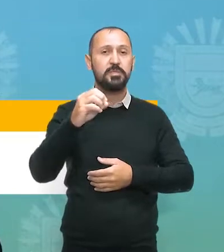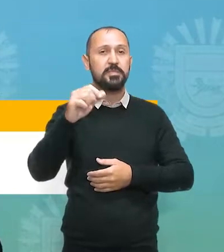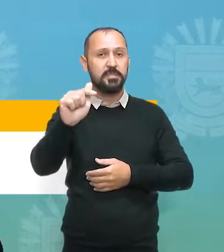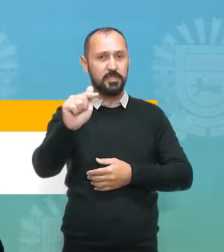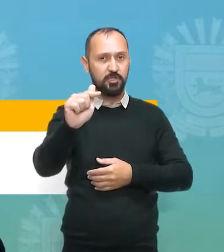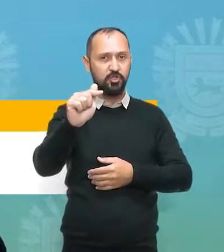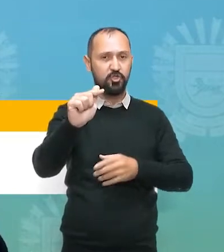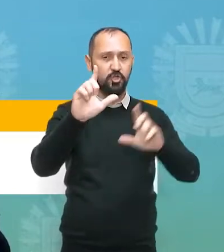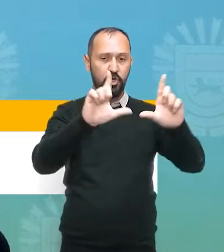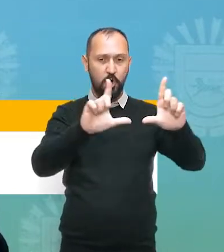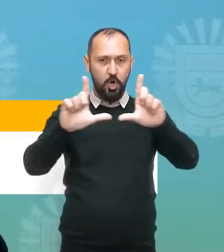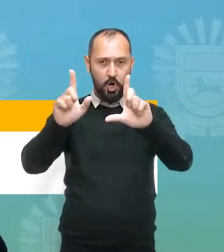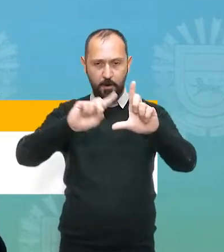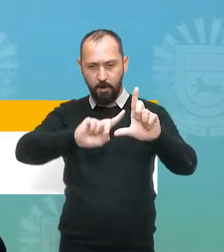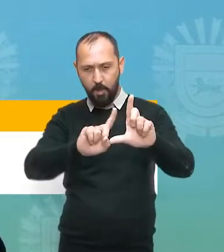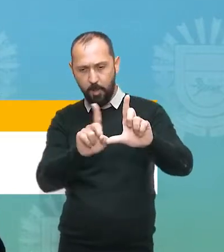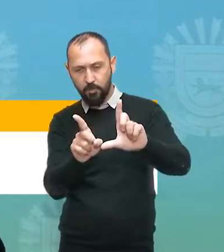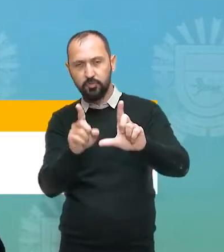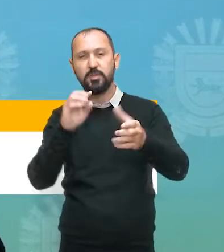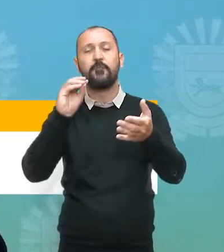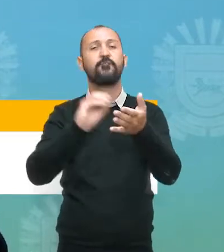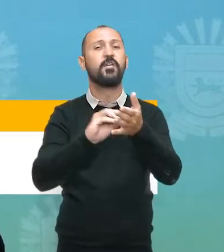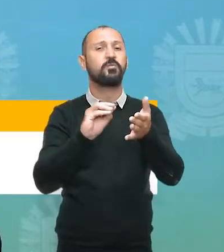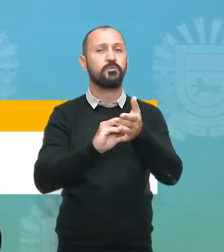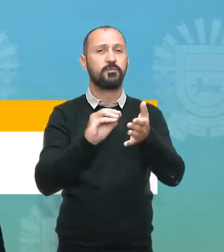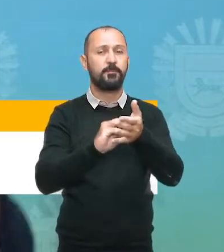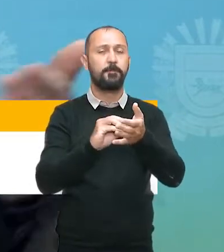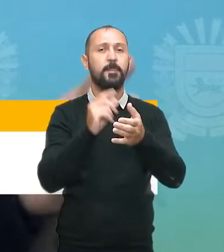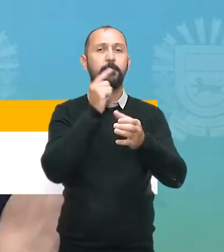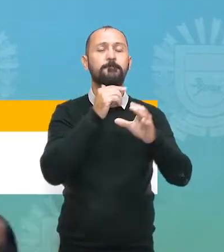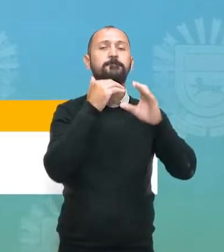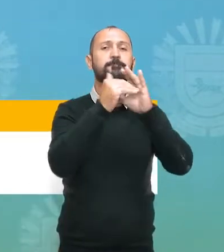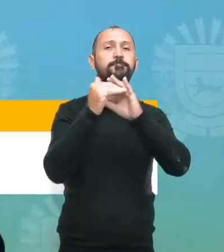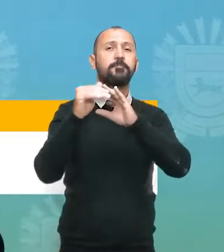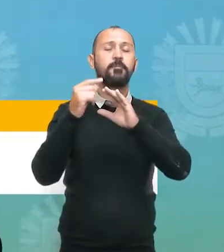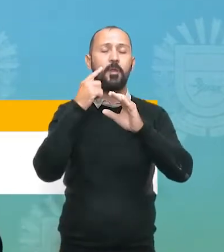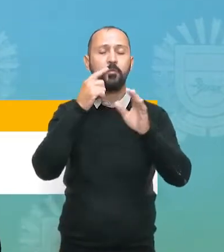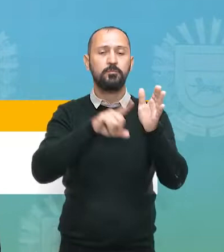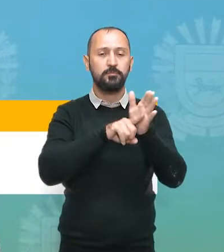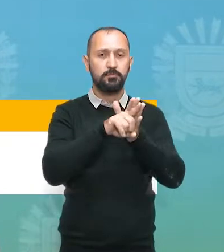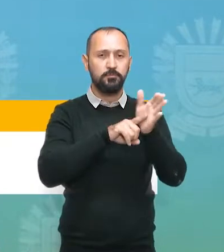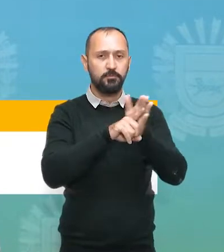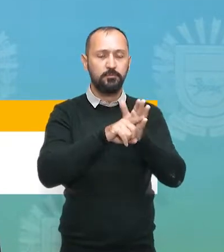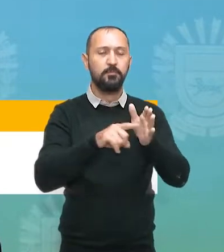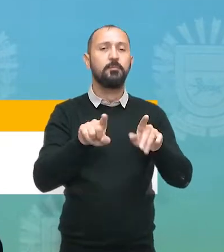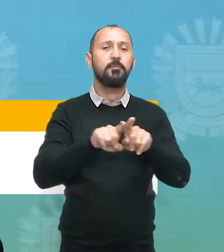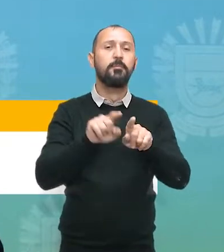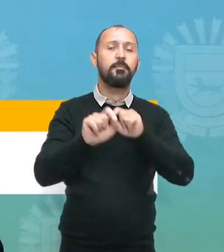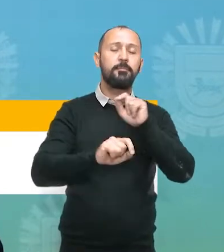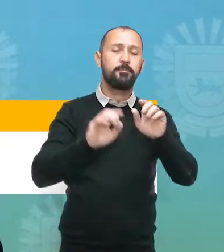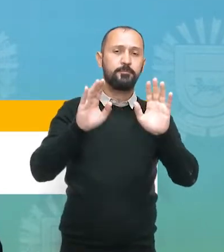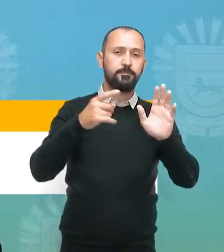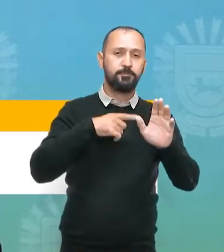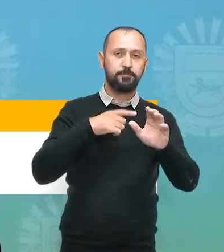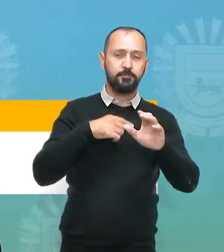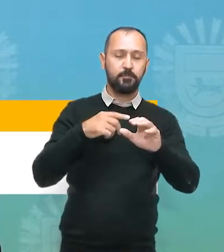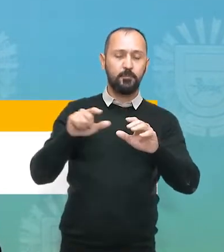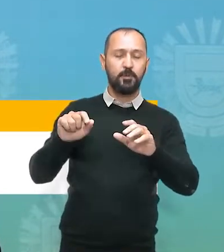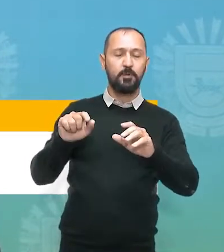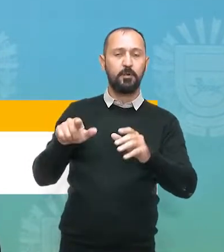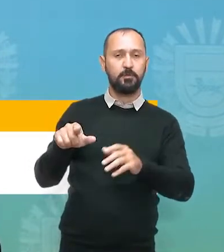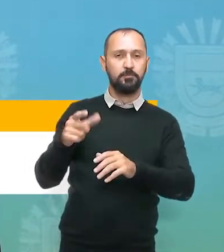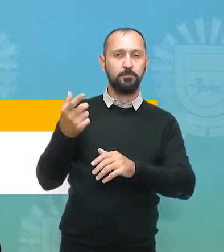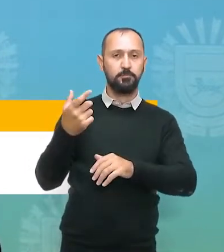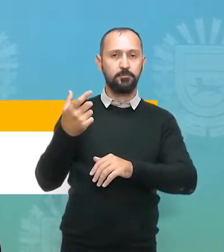relógios restantes para que possamos enviar a perícia nós passamos